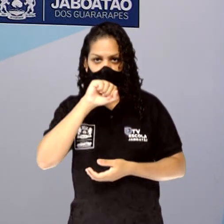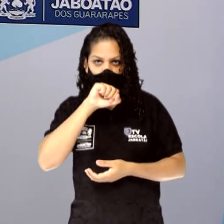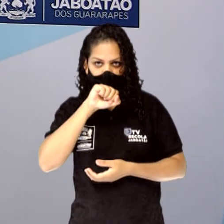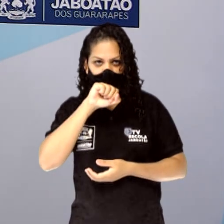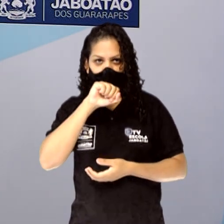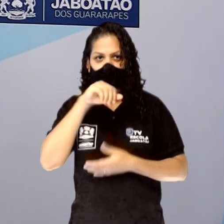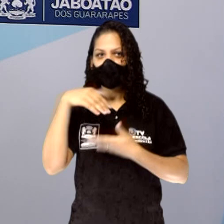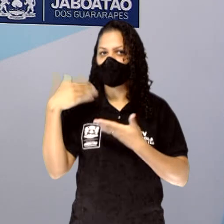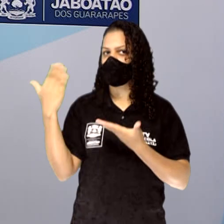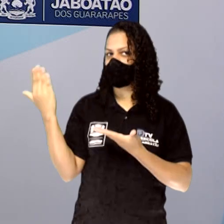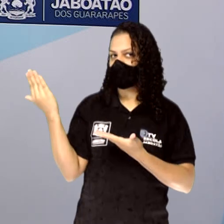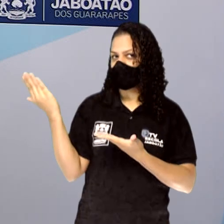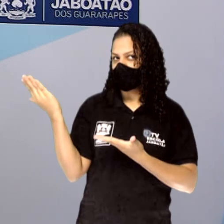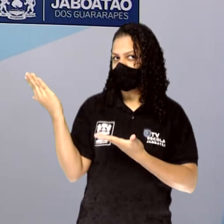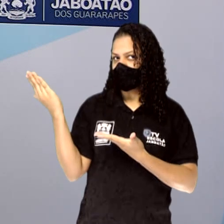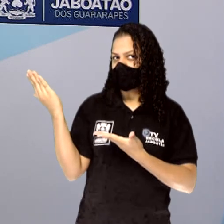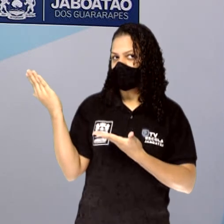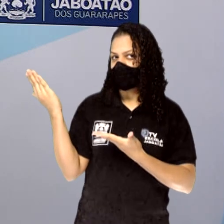Father.